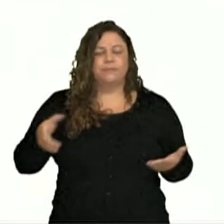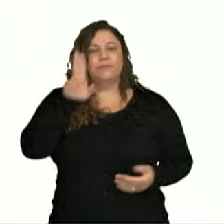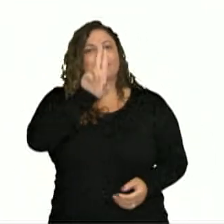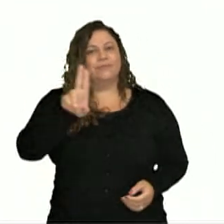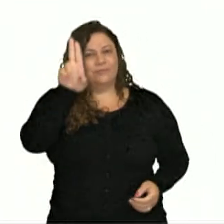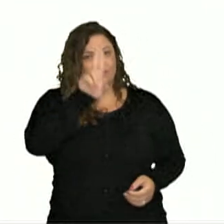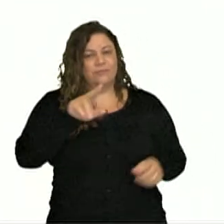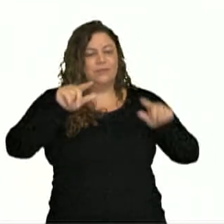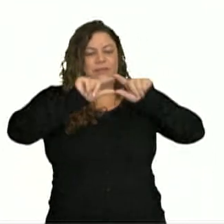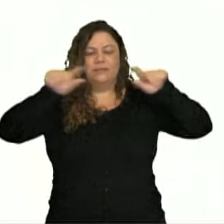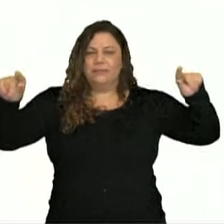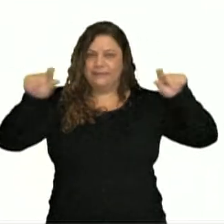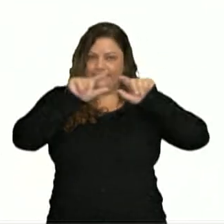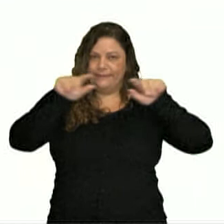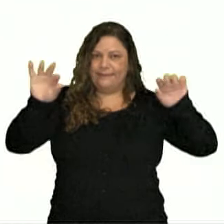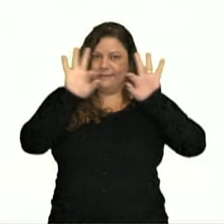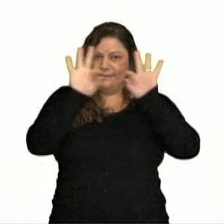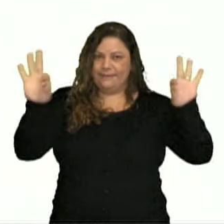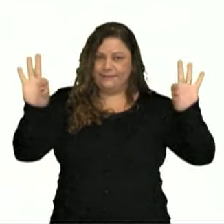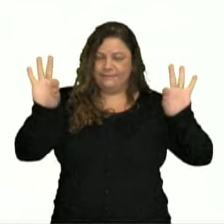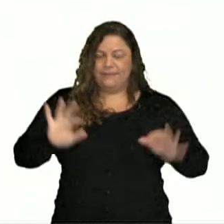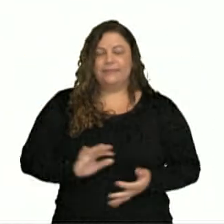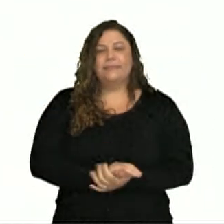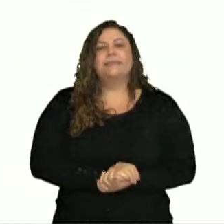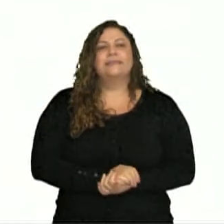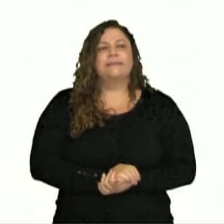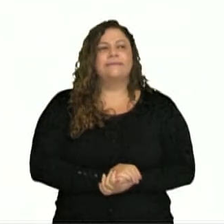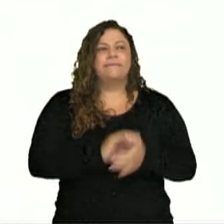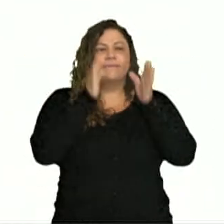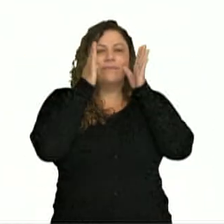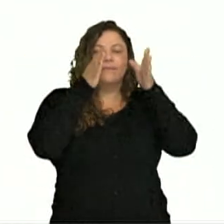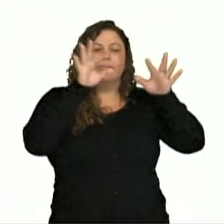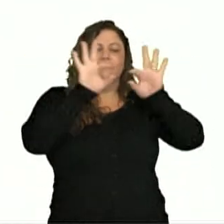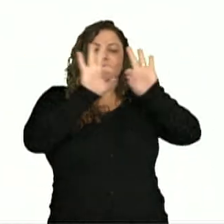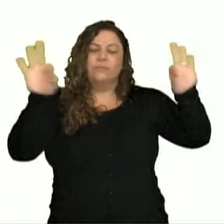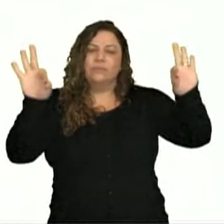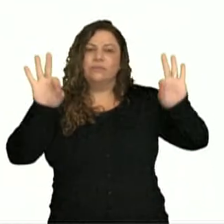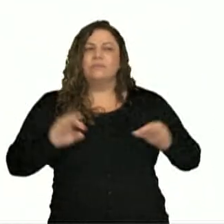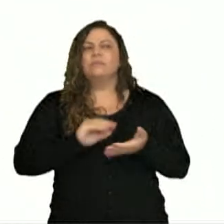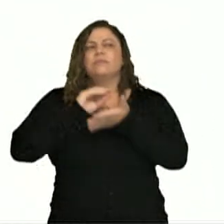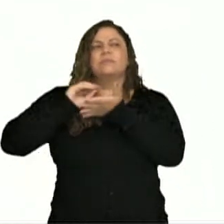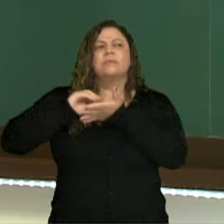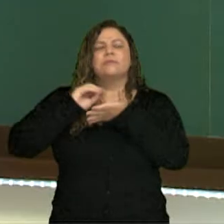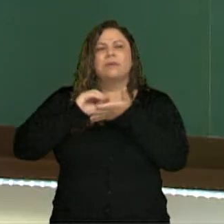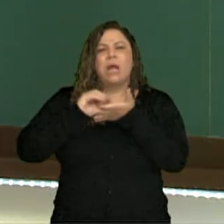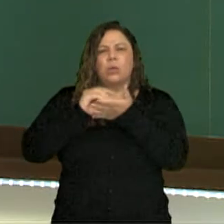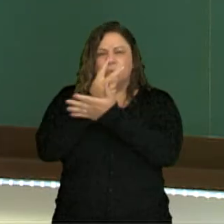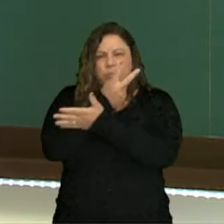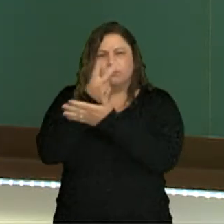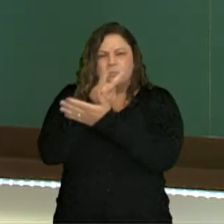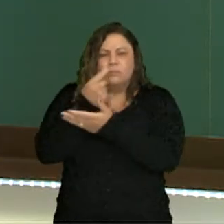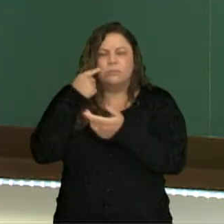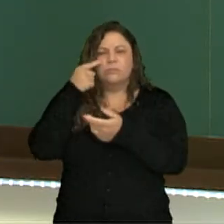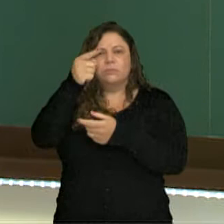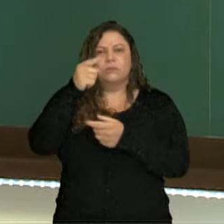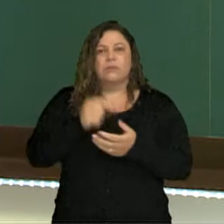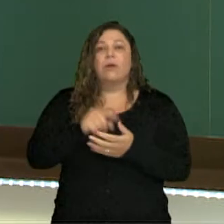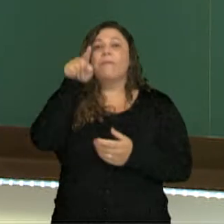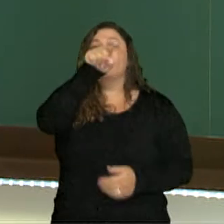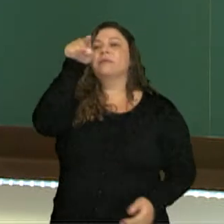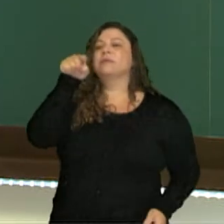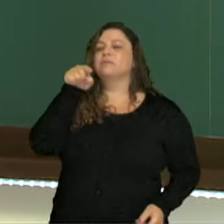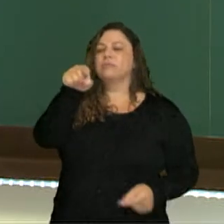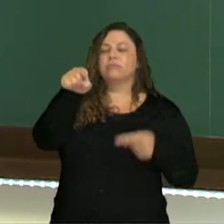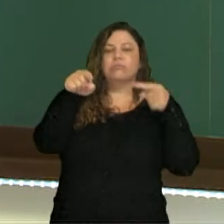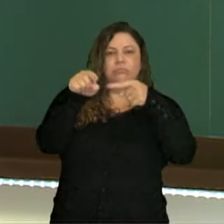nas frases? Inclusive, na primeira frase, ó, faltou aqui, peço perdão pelo erro, faltou aqui o ponto de exclamação